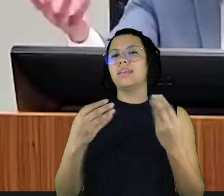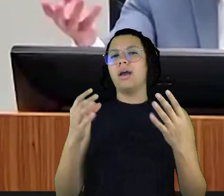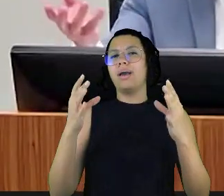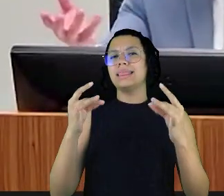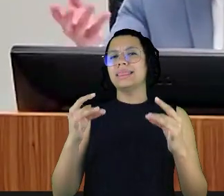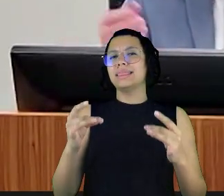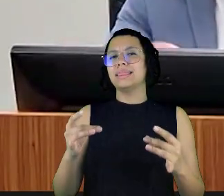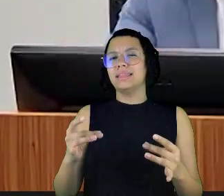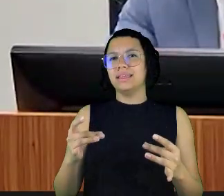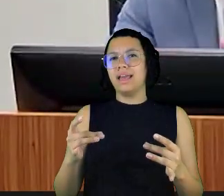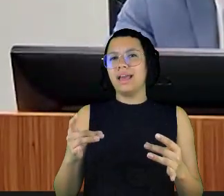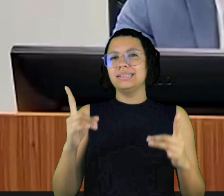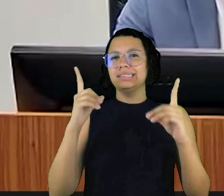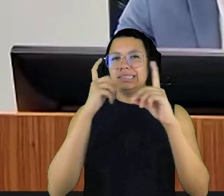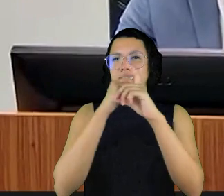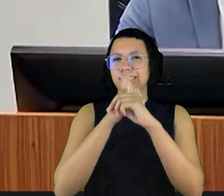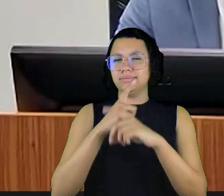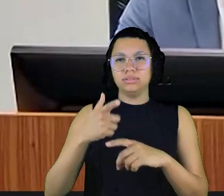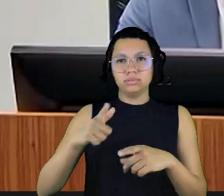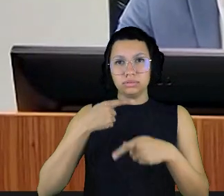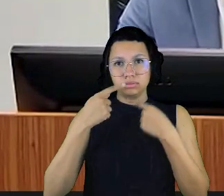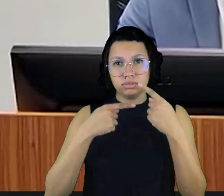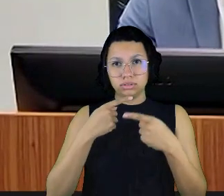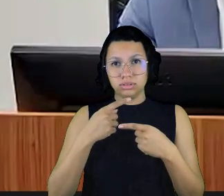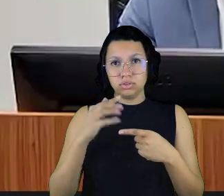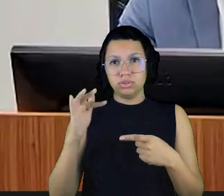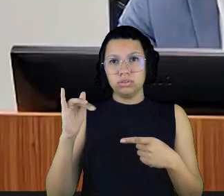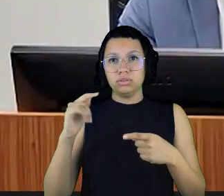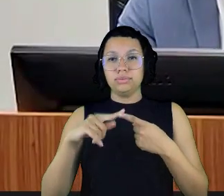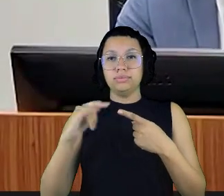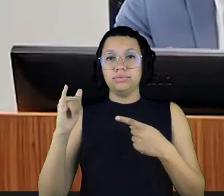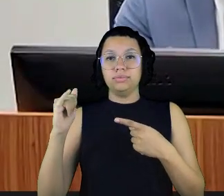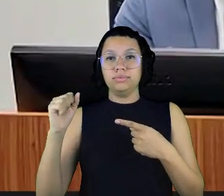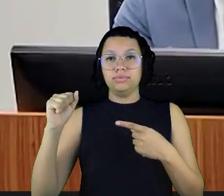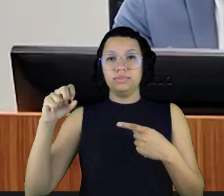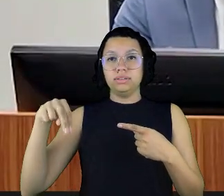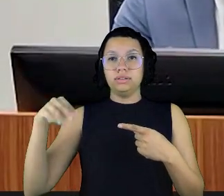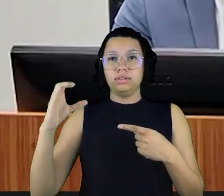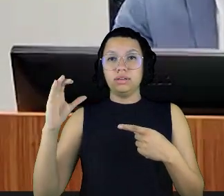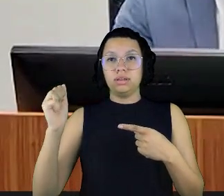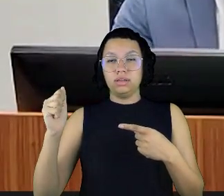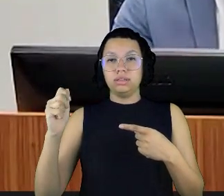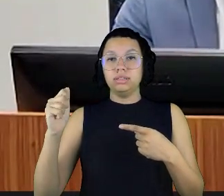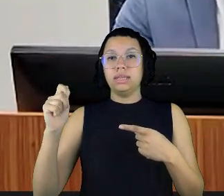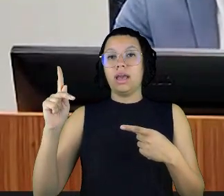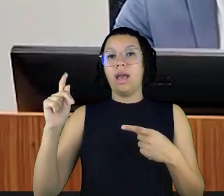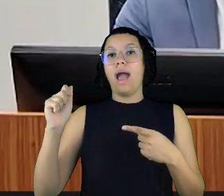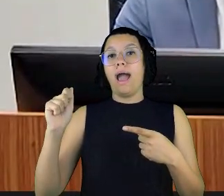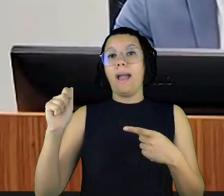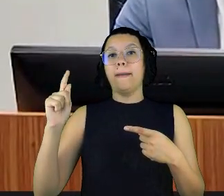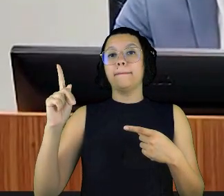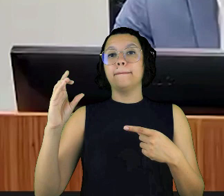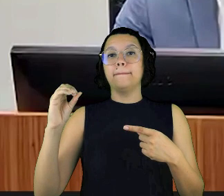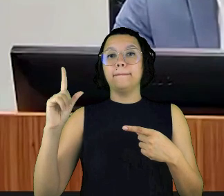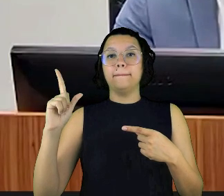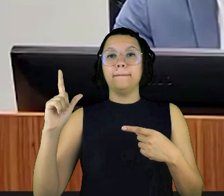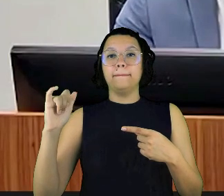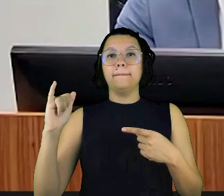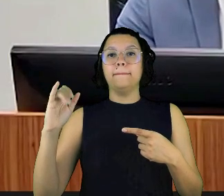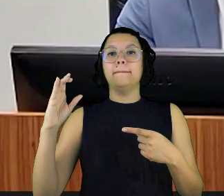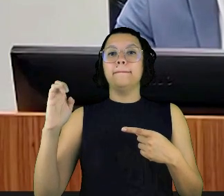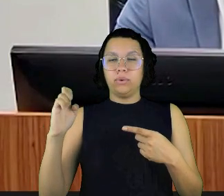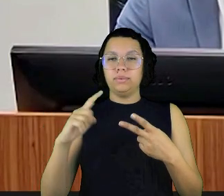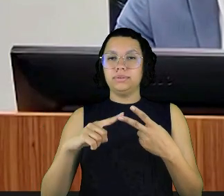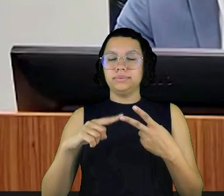nenhuma, fiança e apólice. Porque a liquidação dessas garantias envolvem